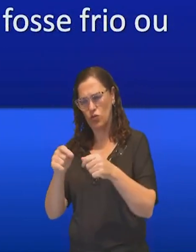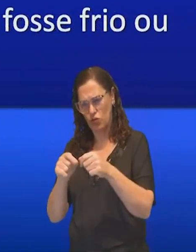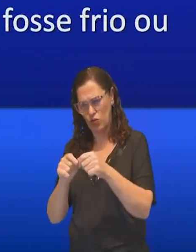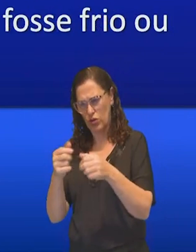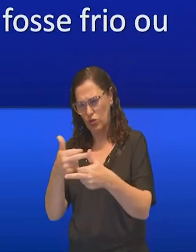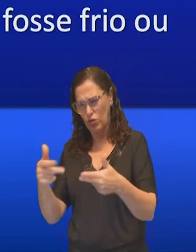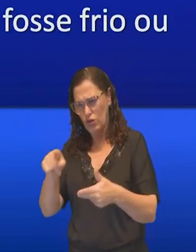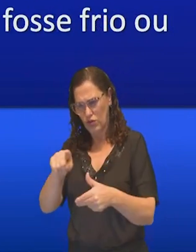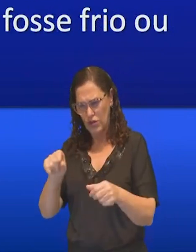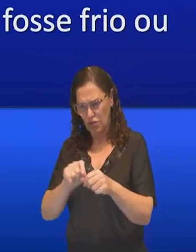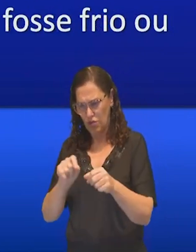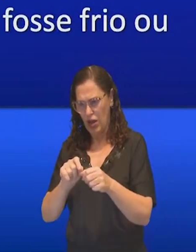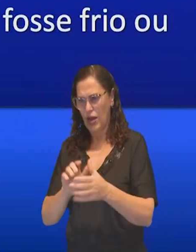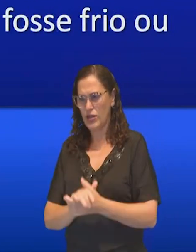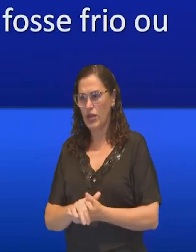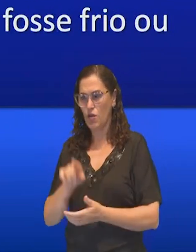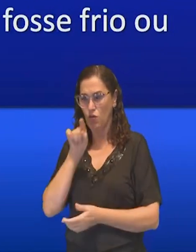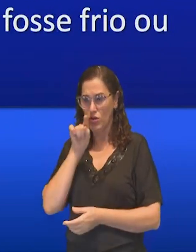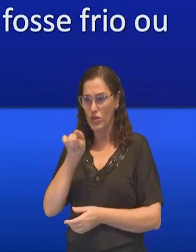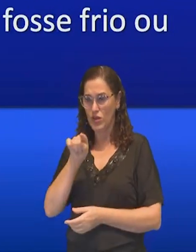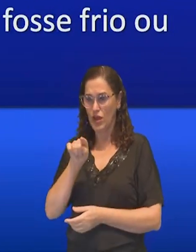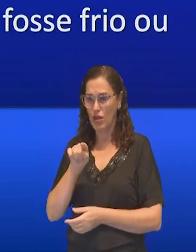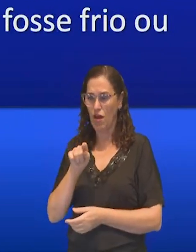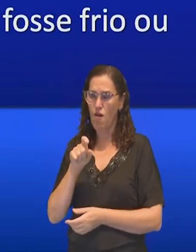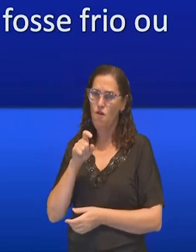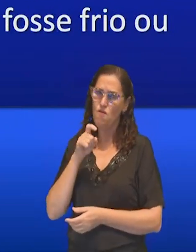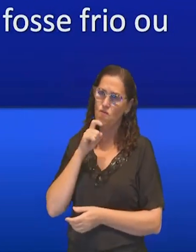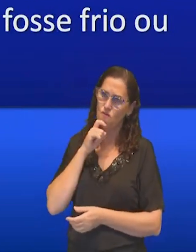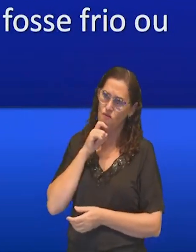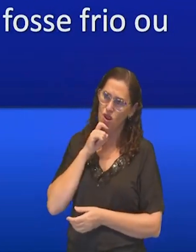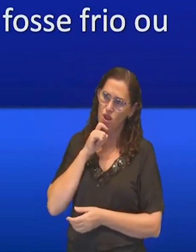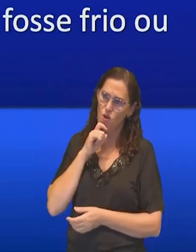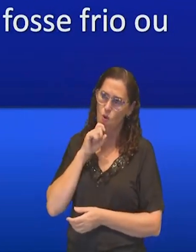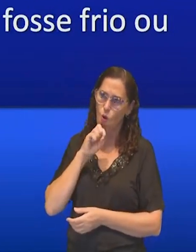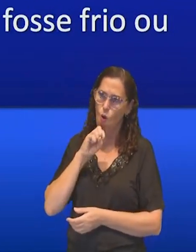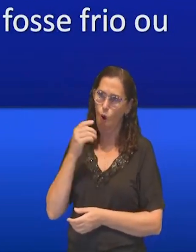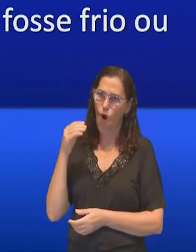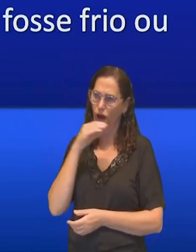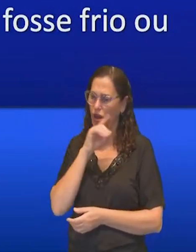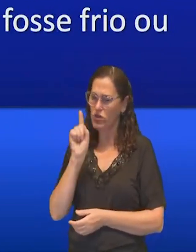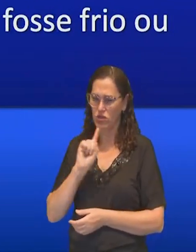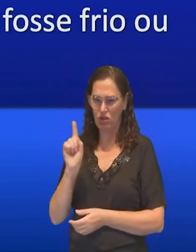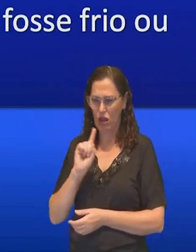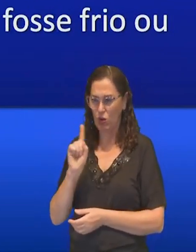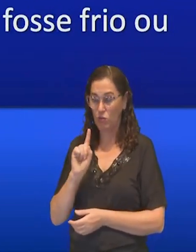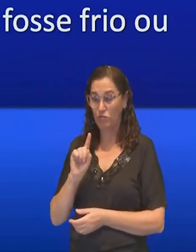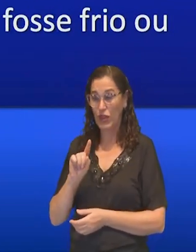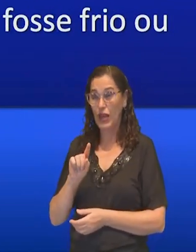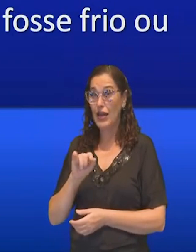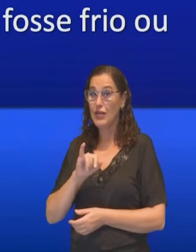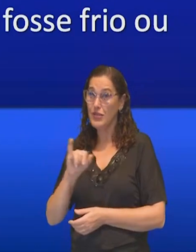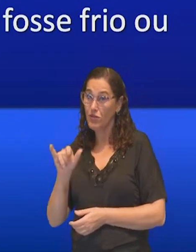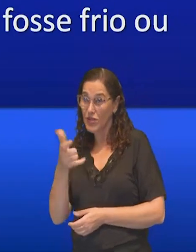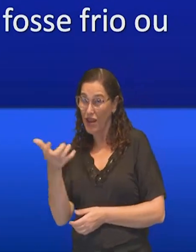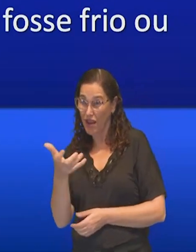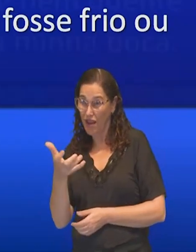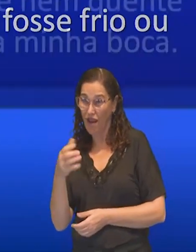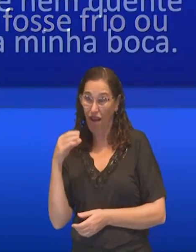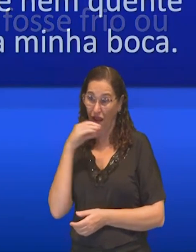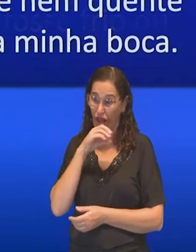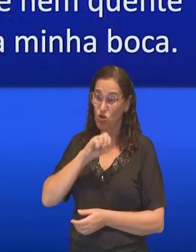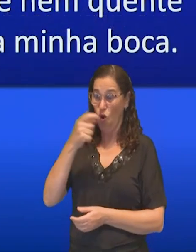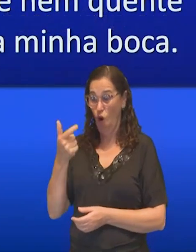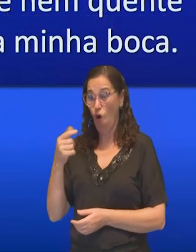você realiza, que você não é nem frio nem quente. Quem dera você fosse frio ou